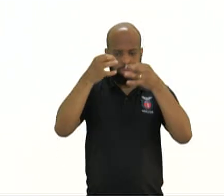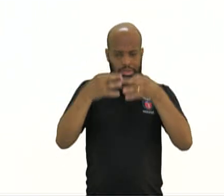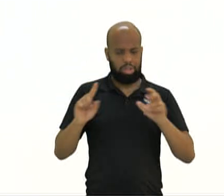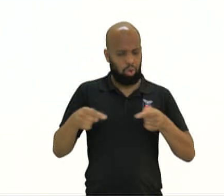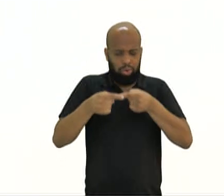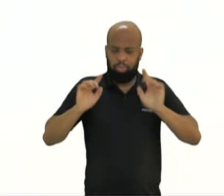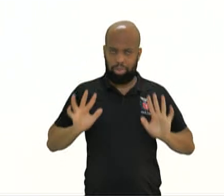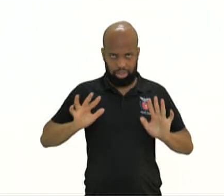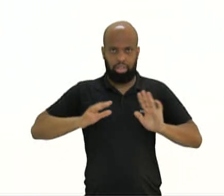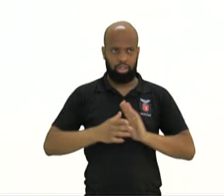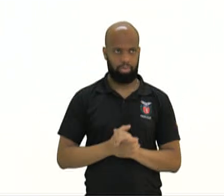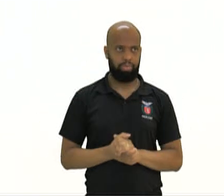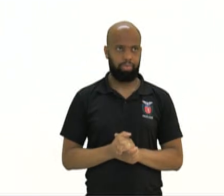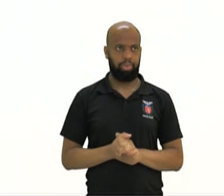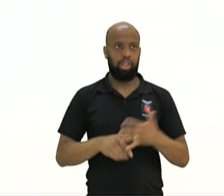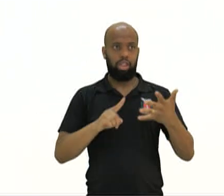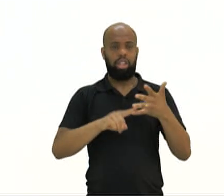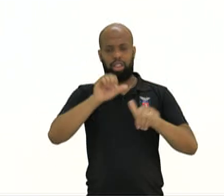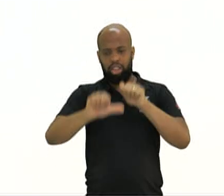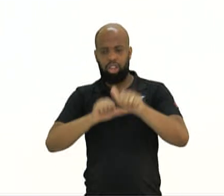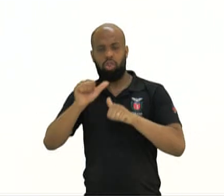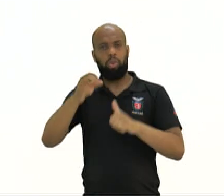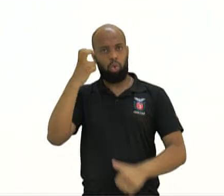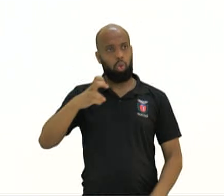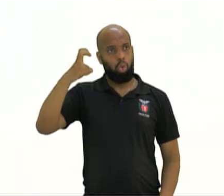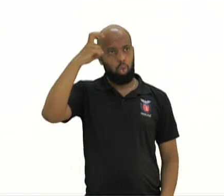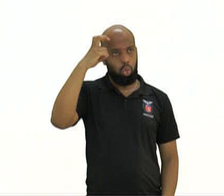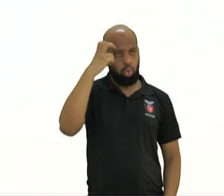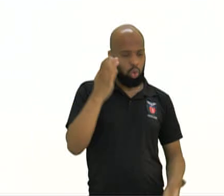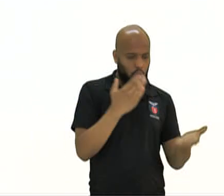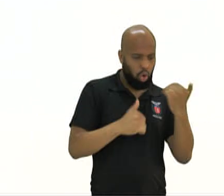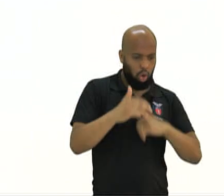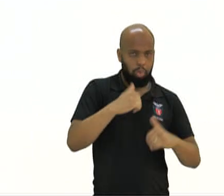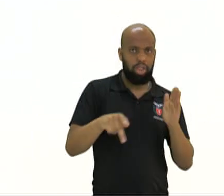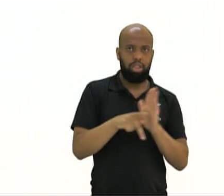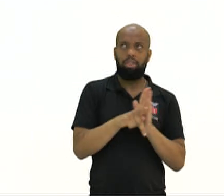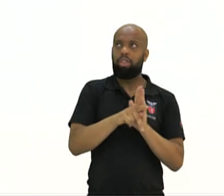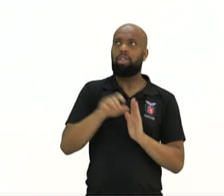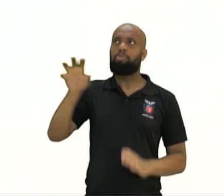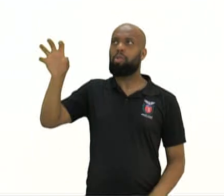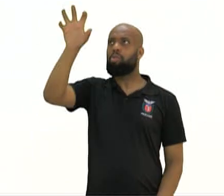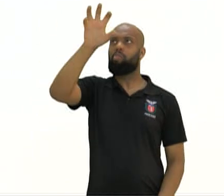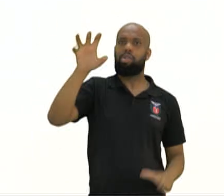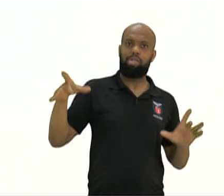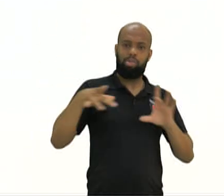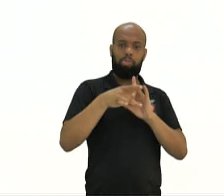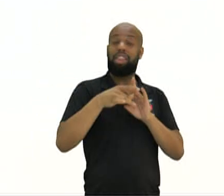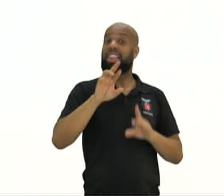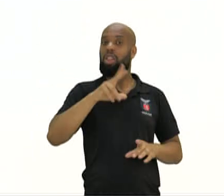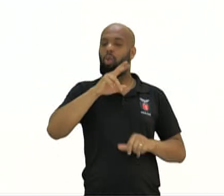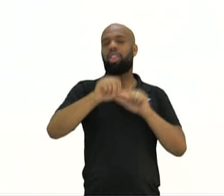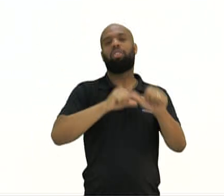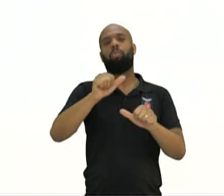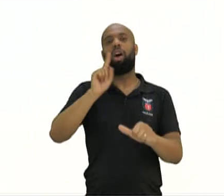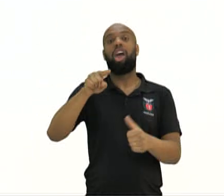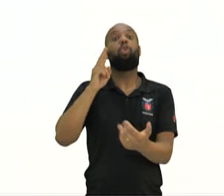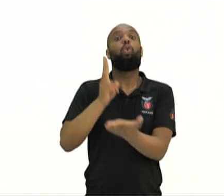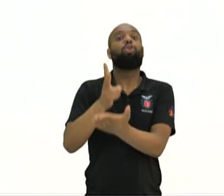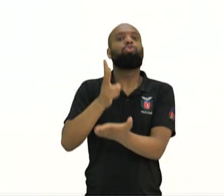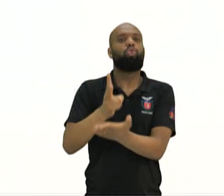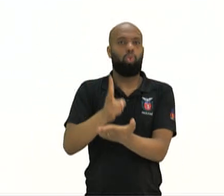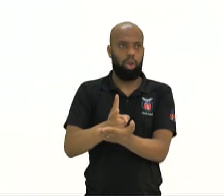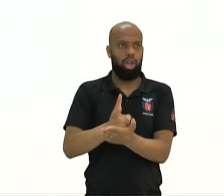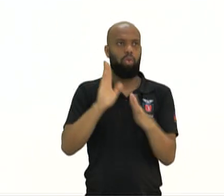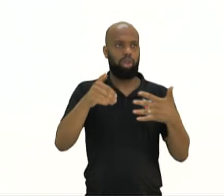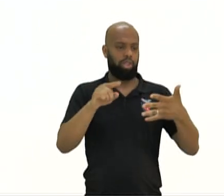alimentação ali. Transformar as culturas gastronômicas regionais não é transformar, mantê-las, beleza? Então,